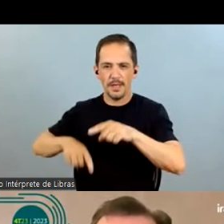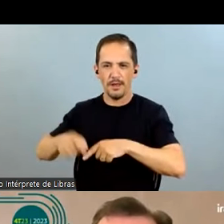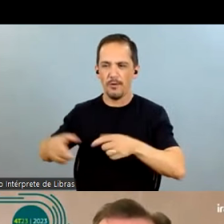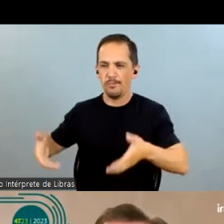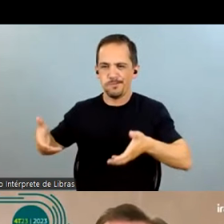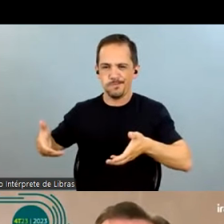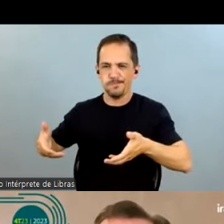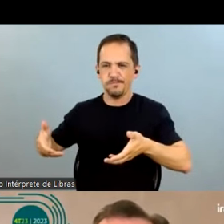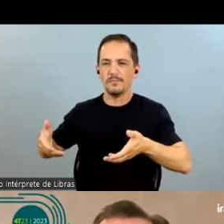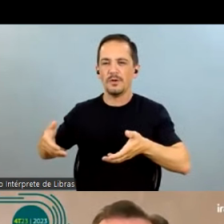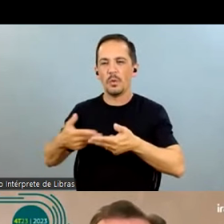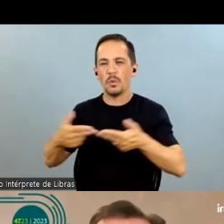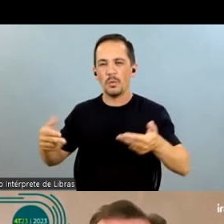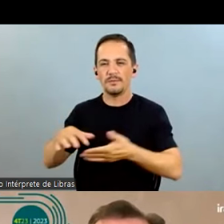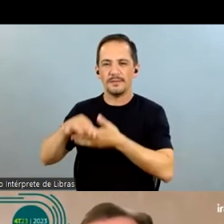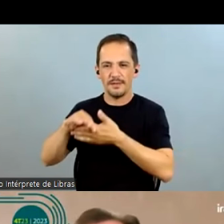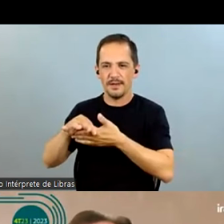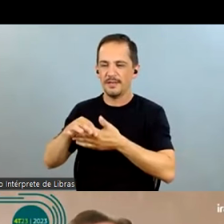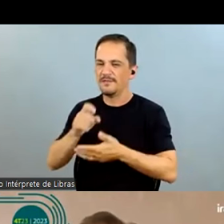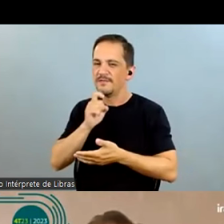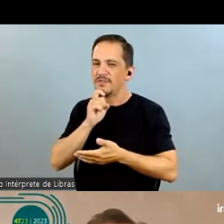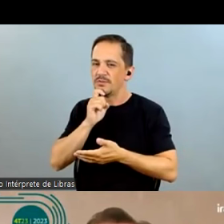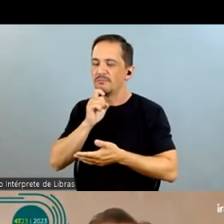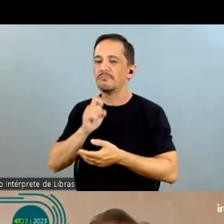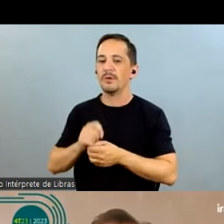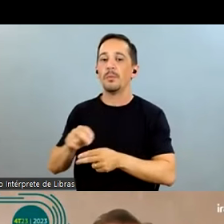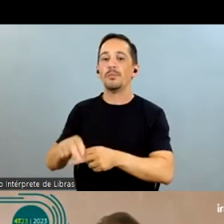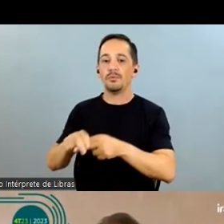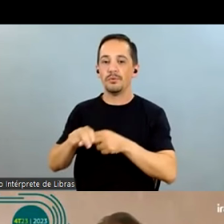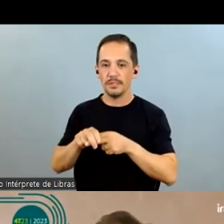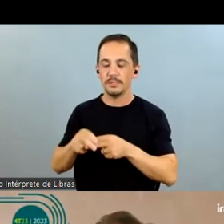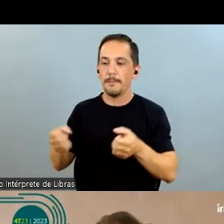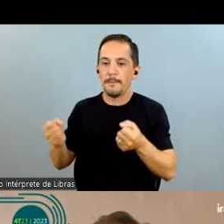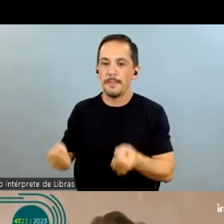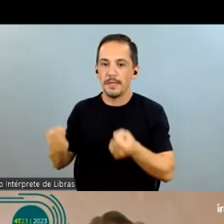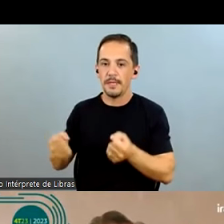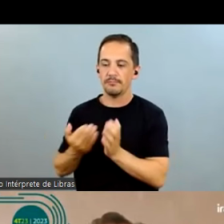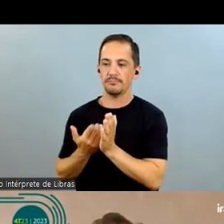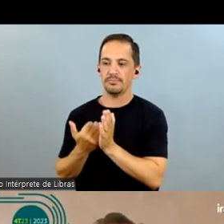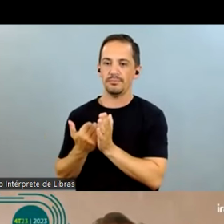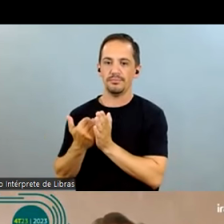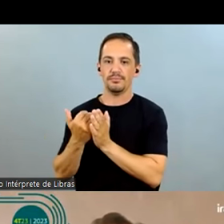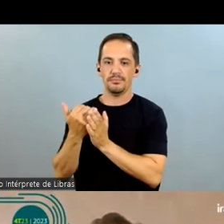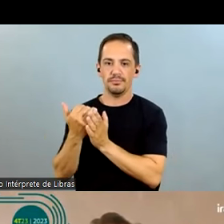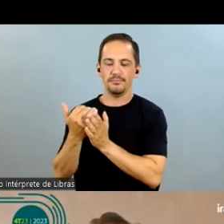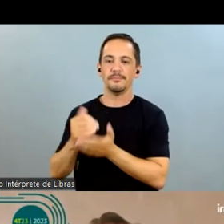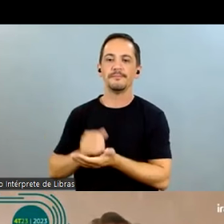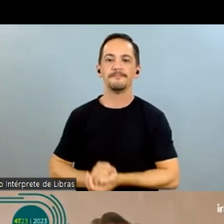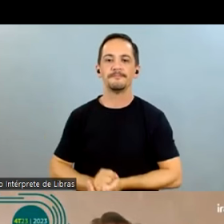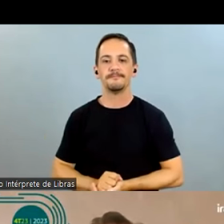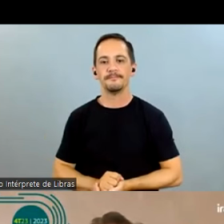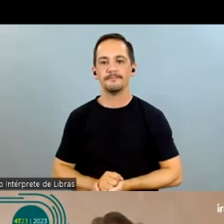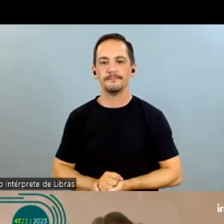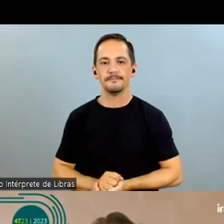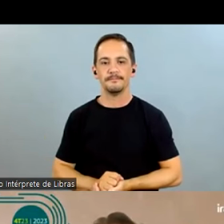metro qu então a houve um aumento no no no peso maior do que eh na expedição em metros qu